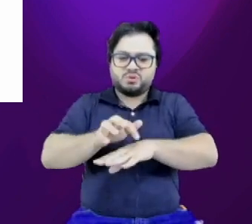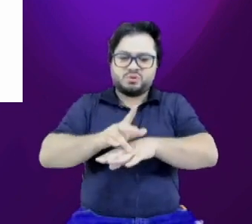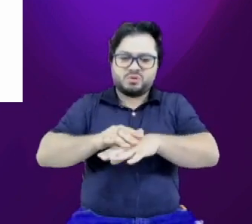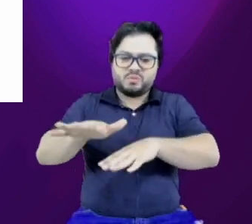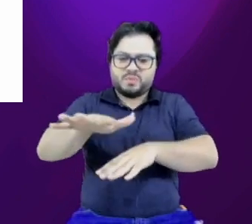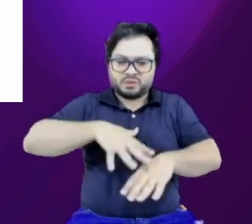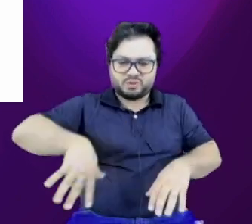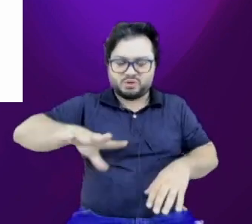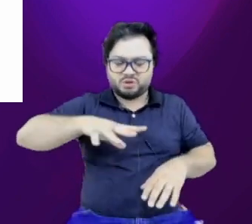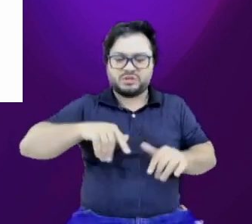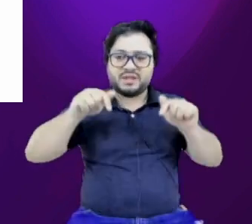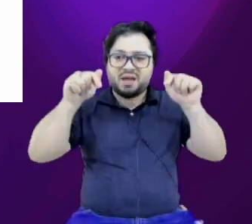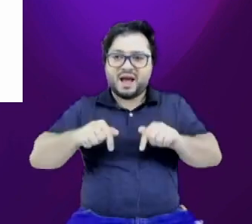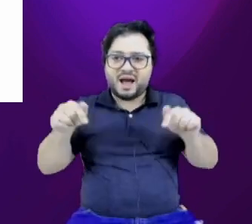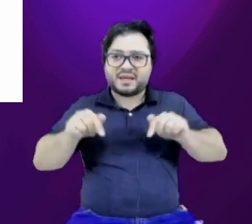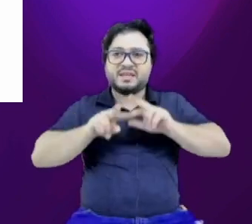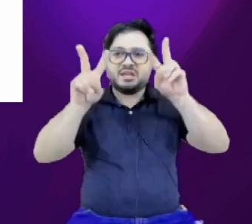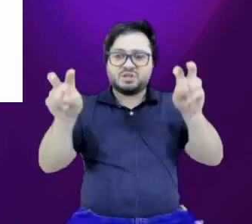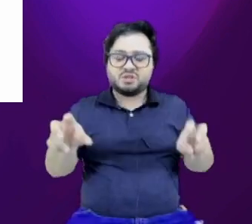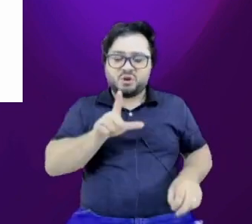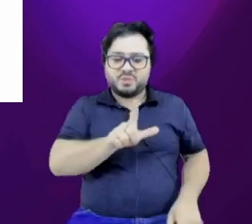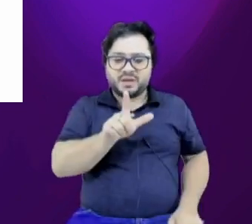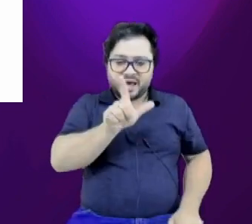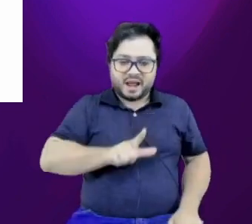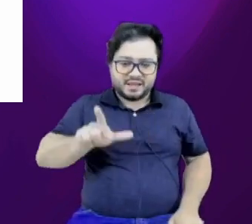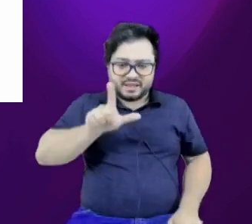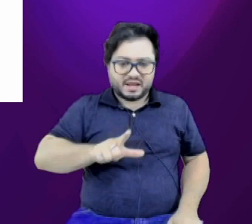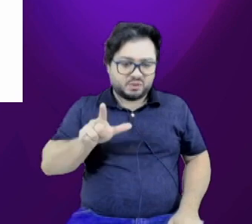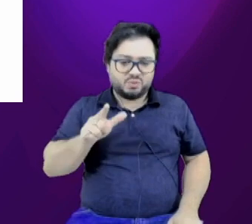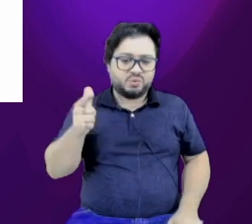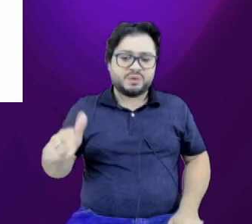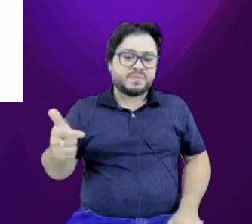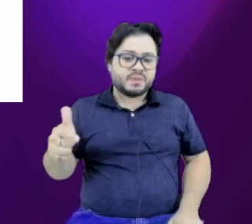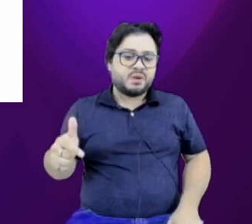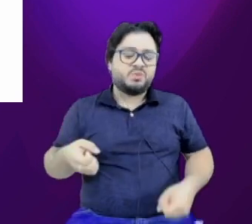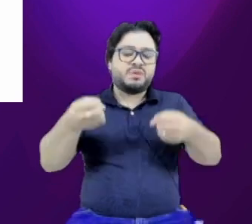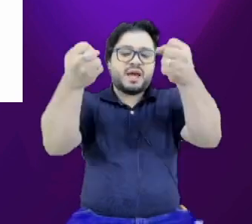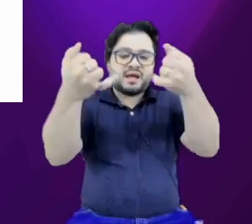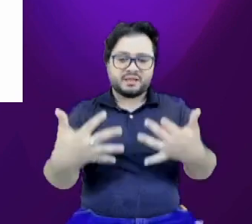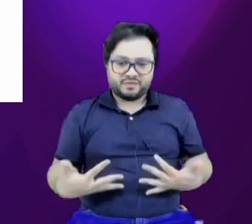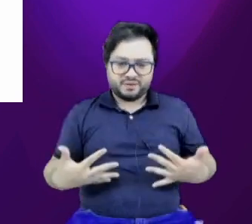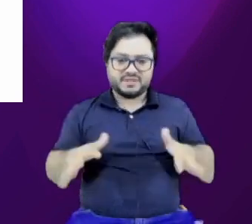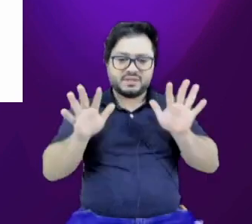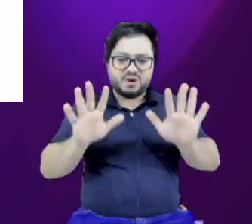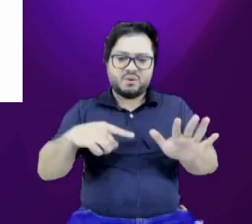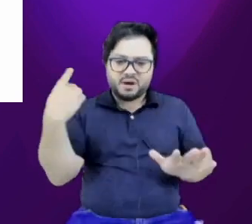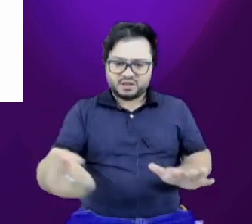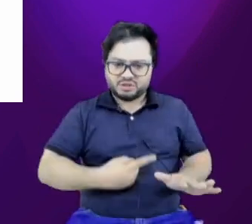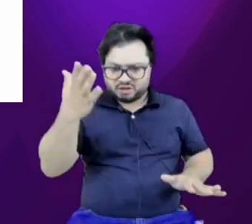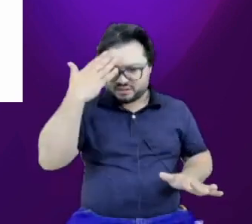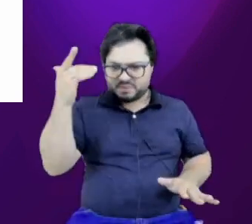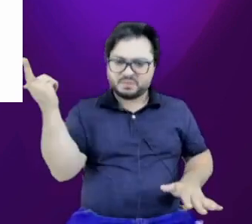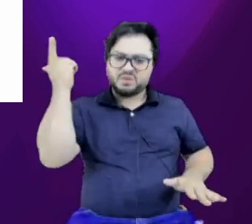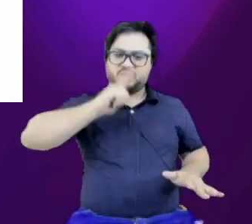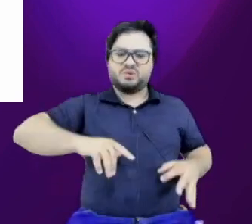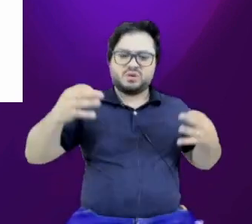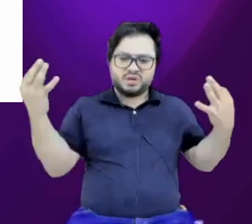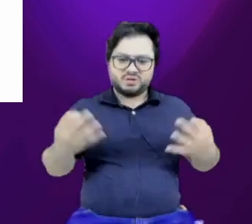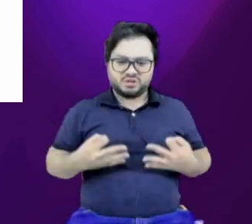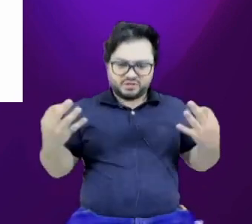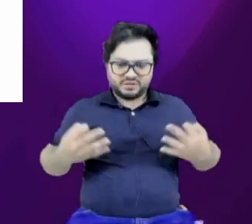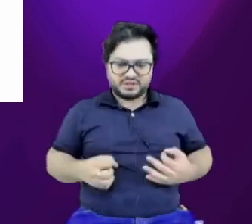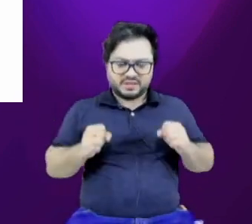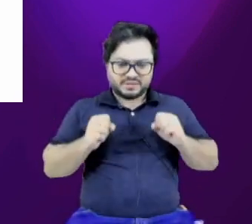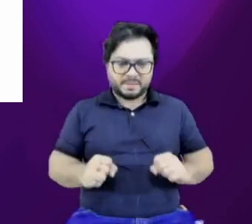Aqui, em termos de literatura, a gente não tem ainda essa definição, mas nós sabemos que o ganho de eficiência ele